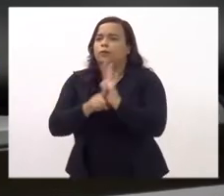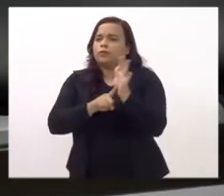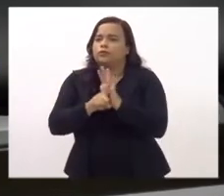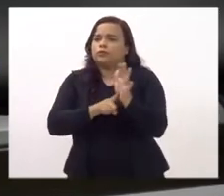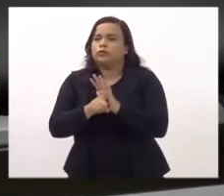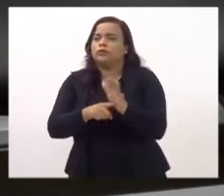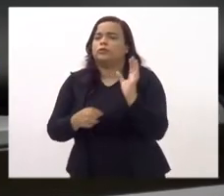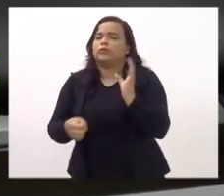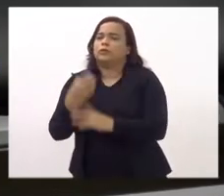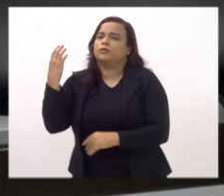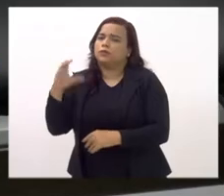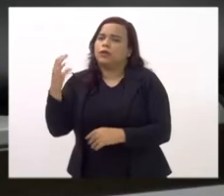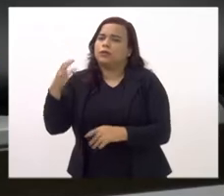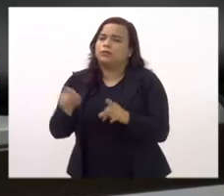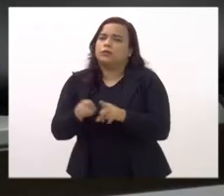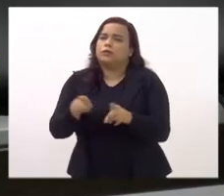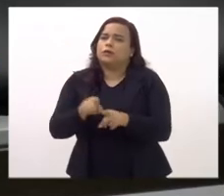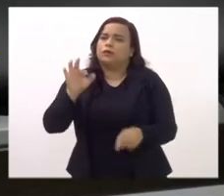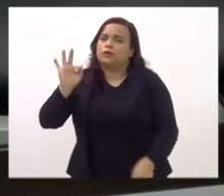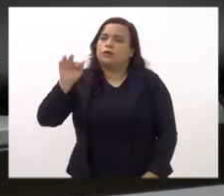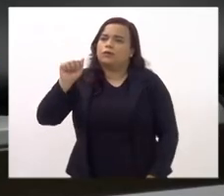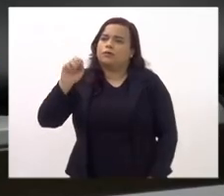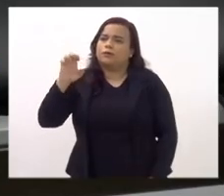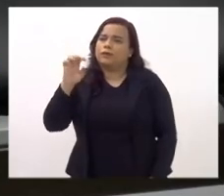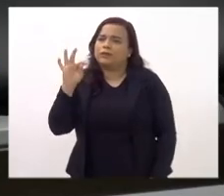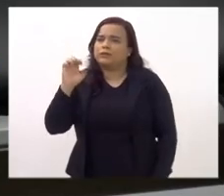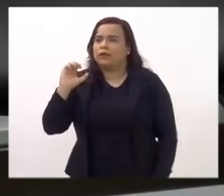produz ciência, e também na FAITEC, que produz